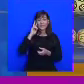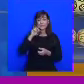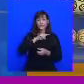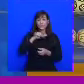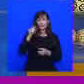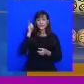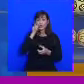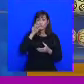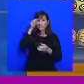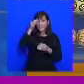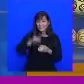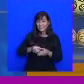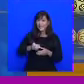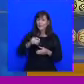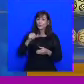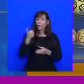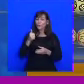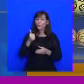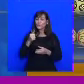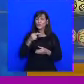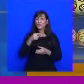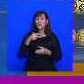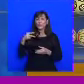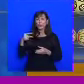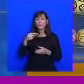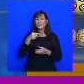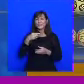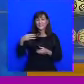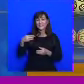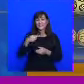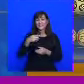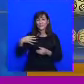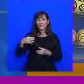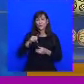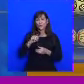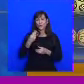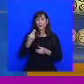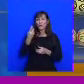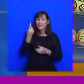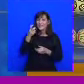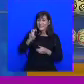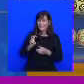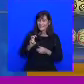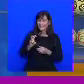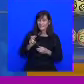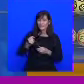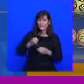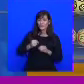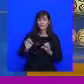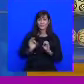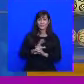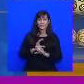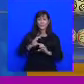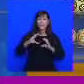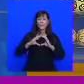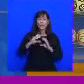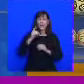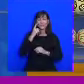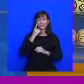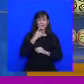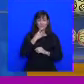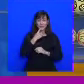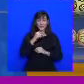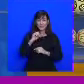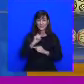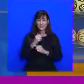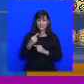Lembrando que você ganha acertando 11, 12, 13, 14 ou 15 números. Bola vermelha número 01.